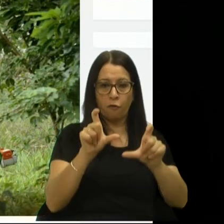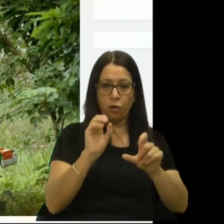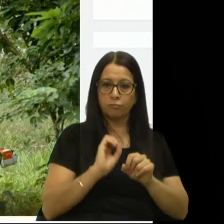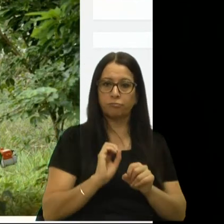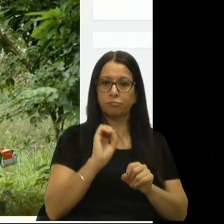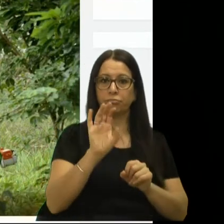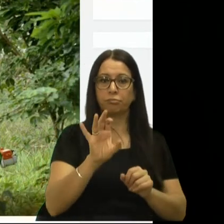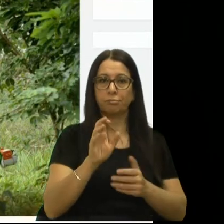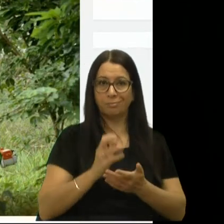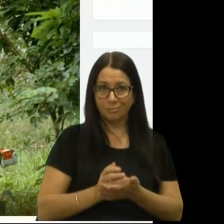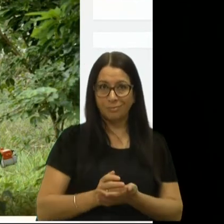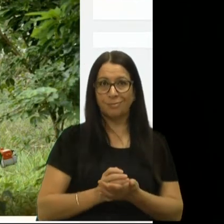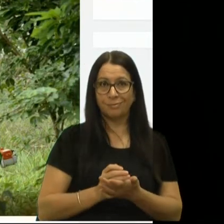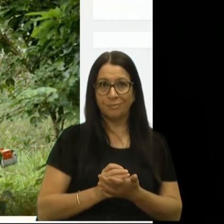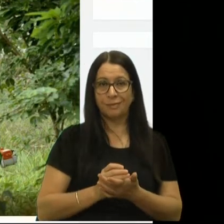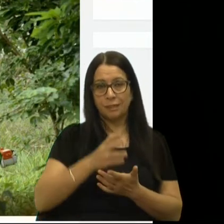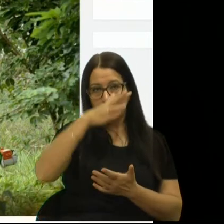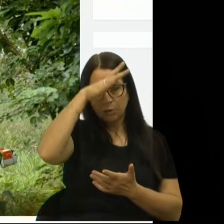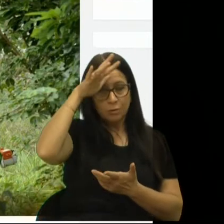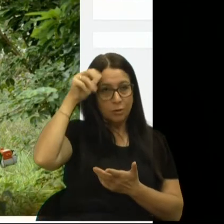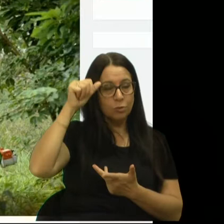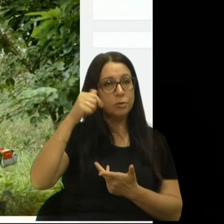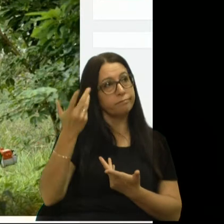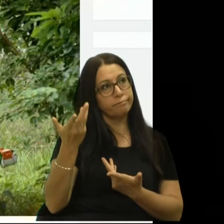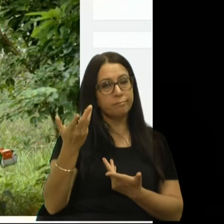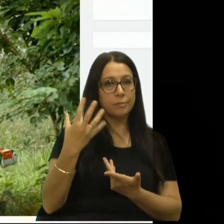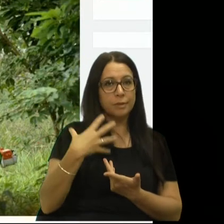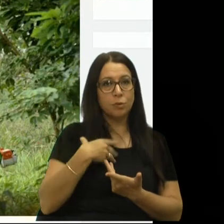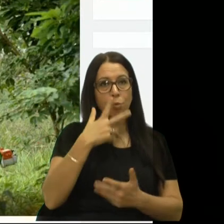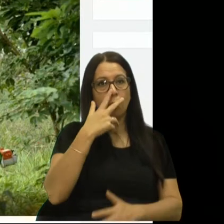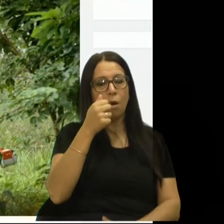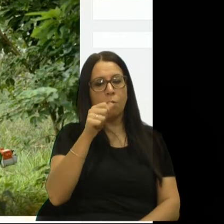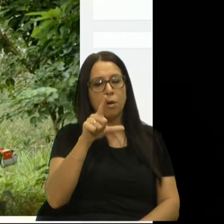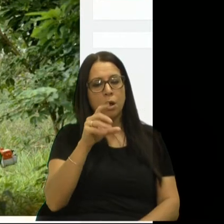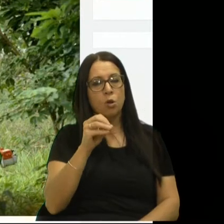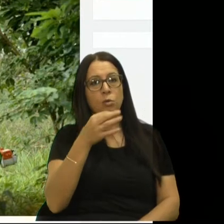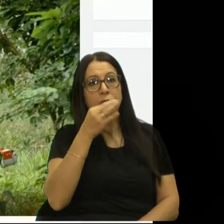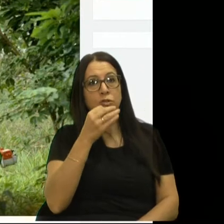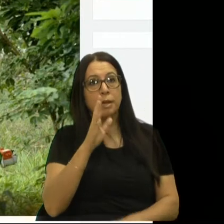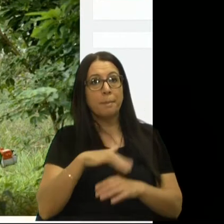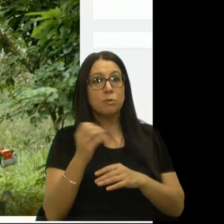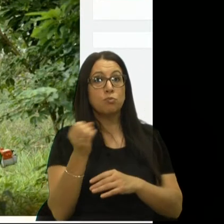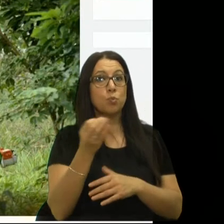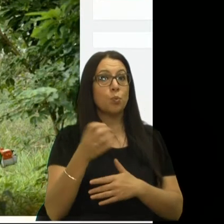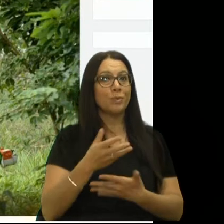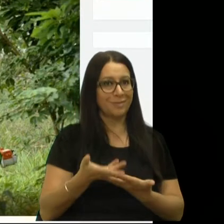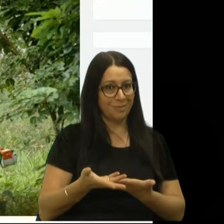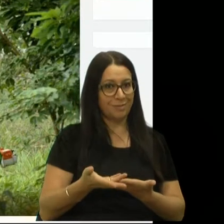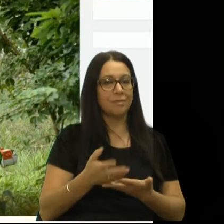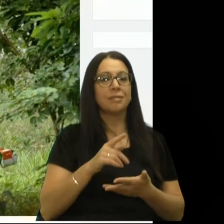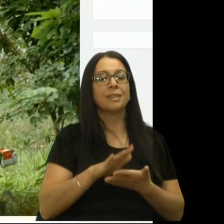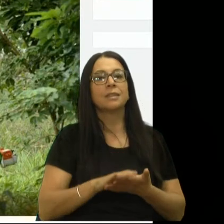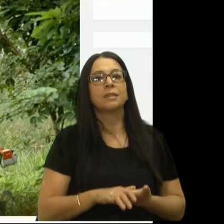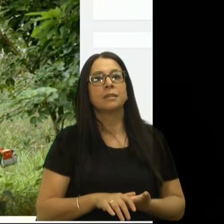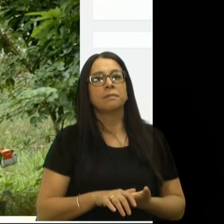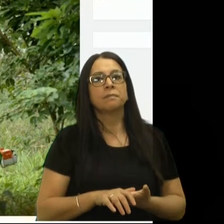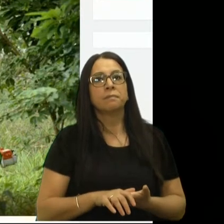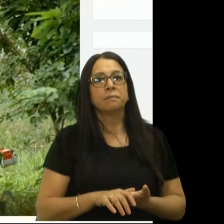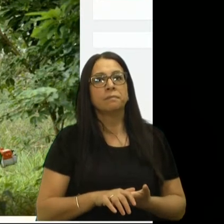e encaminhar para a prefeitura, né? Uma espécie de Alô Caxias mais moderno, certo?